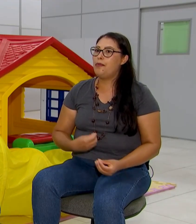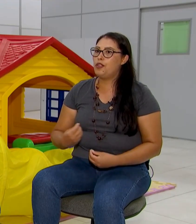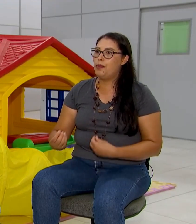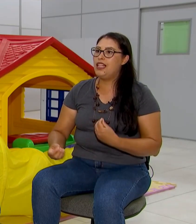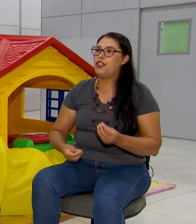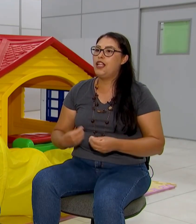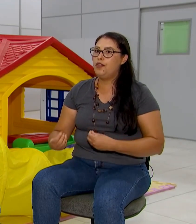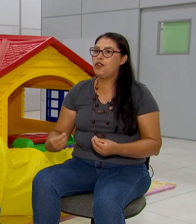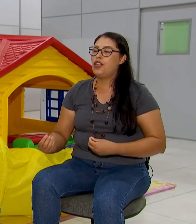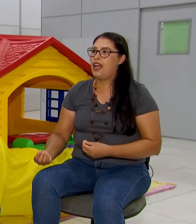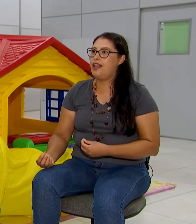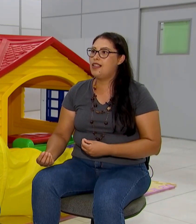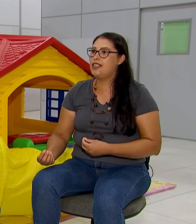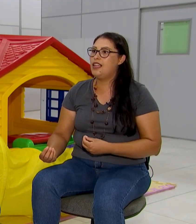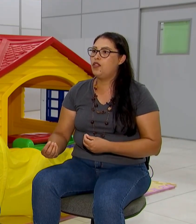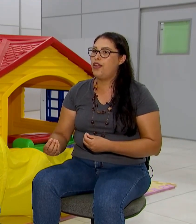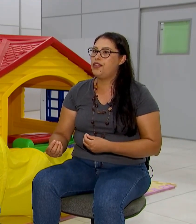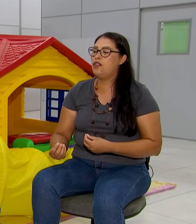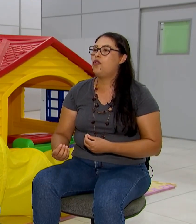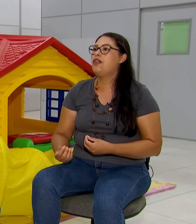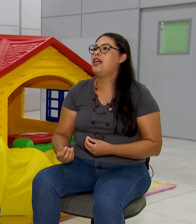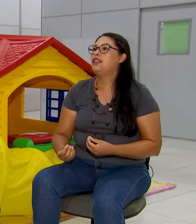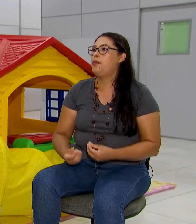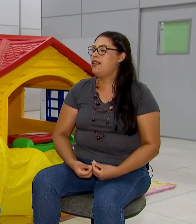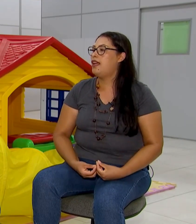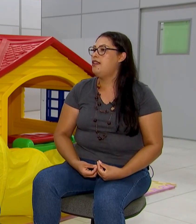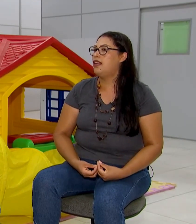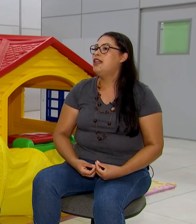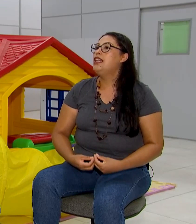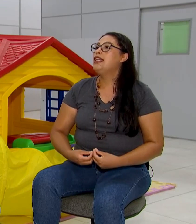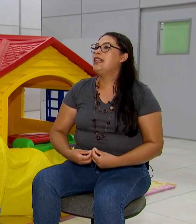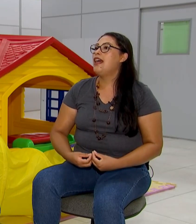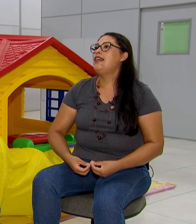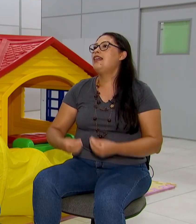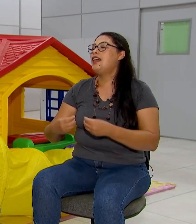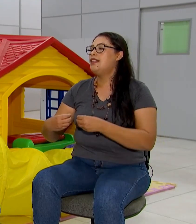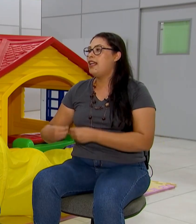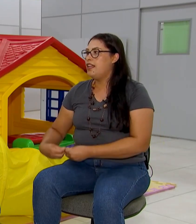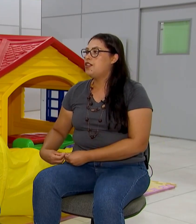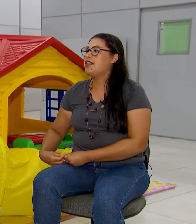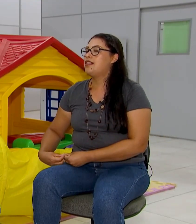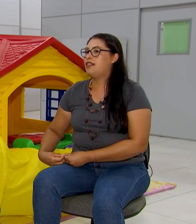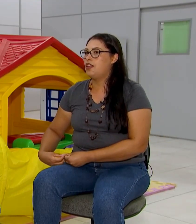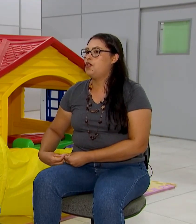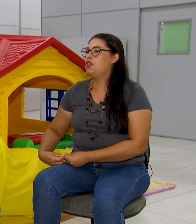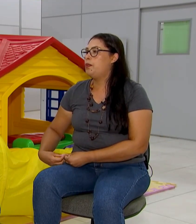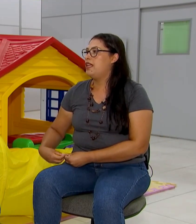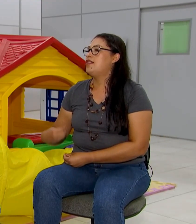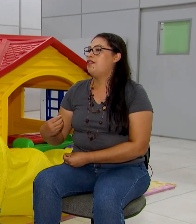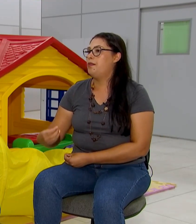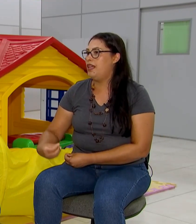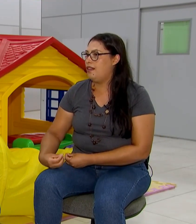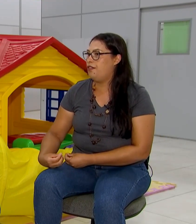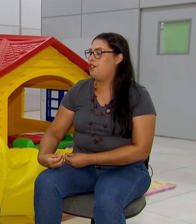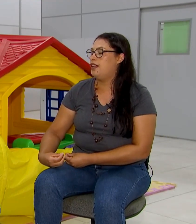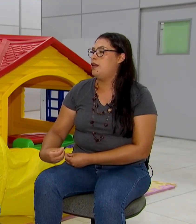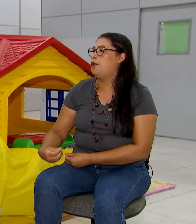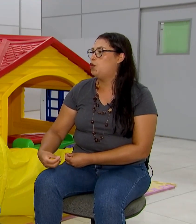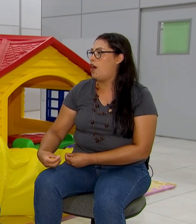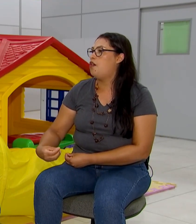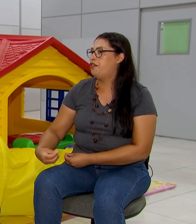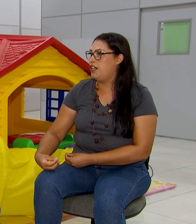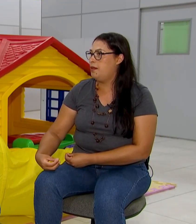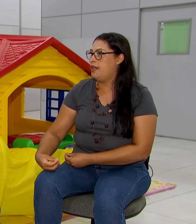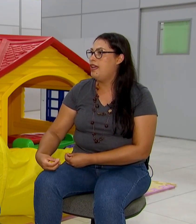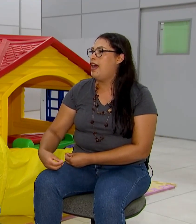E aí, nessa possibilidade dentro de casa, isso vai fazendo com que ela também entenda que ainda que ela tente essa estratégia em outro ambiente, se a família for